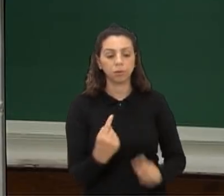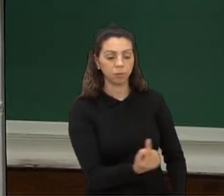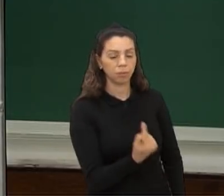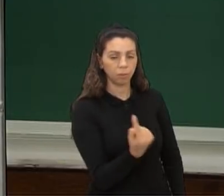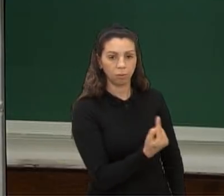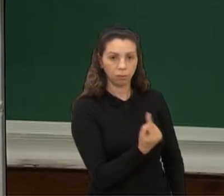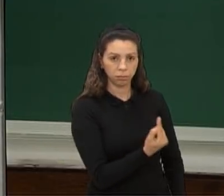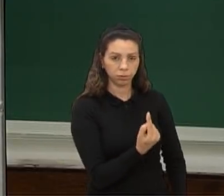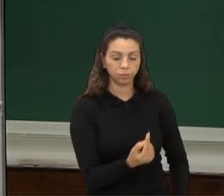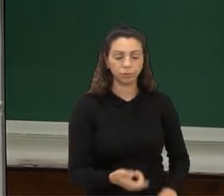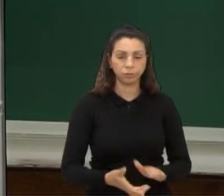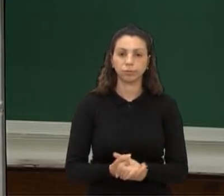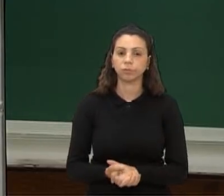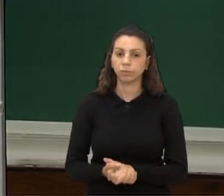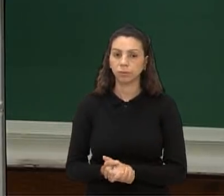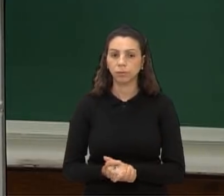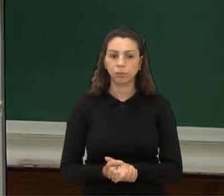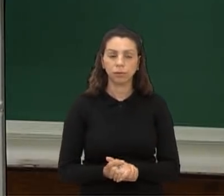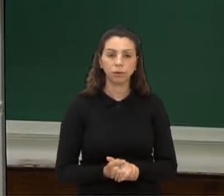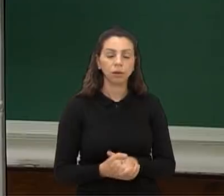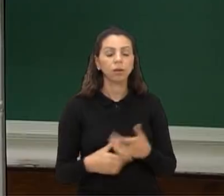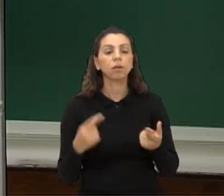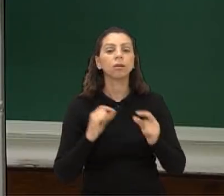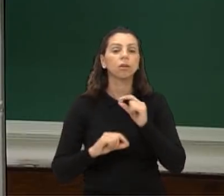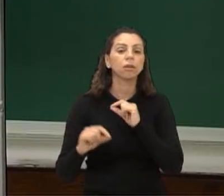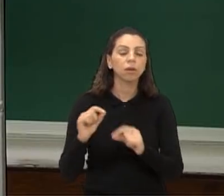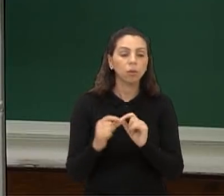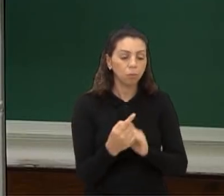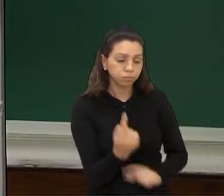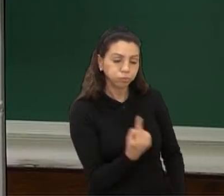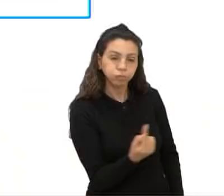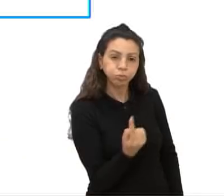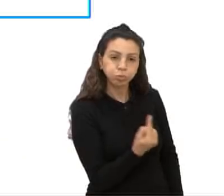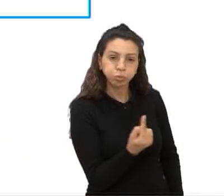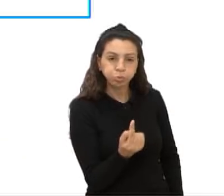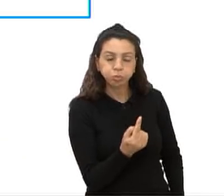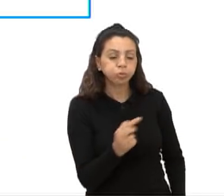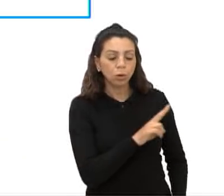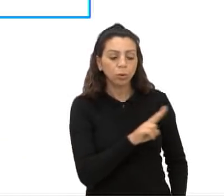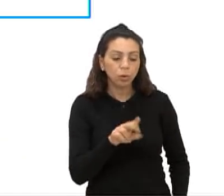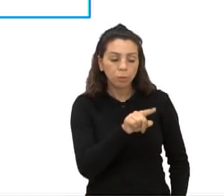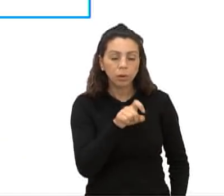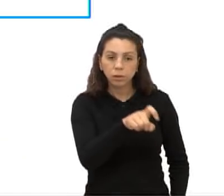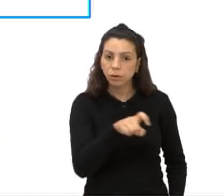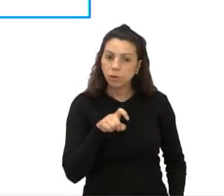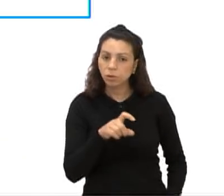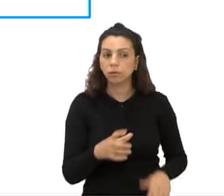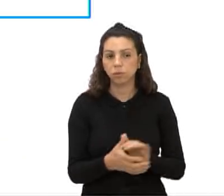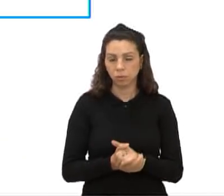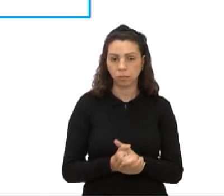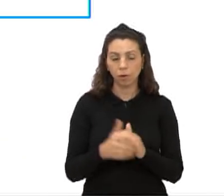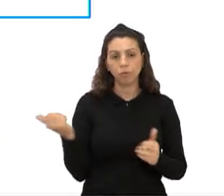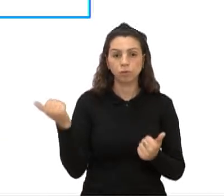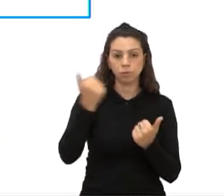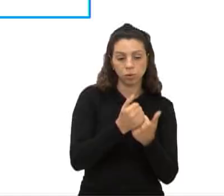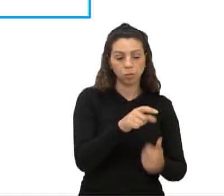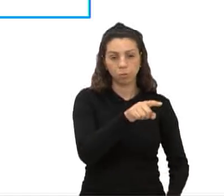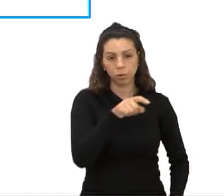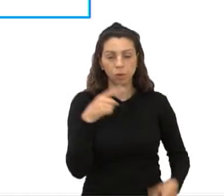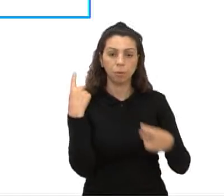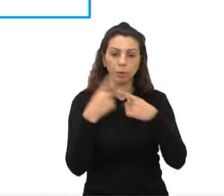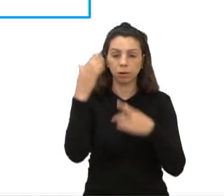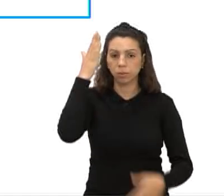Bom, vocês viram que alguns outros valores de outros utensílios estão